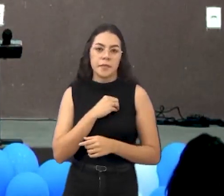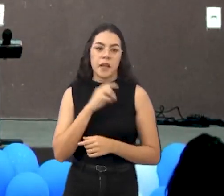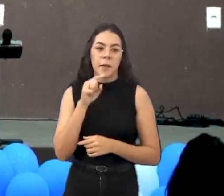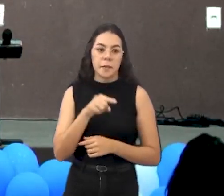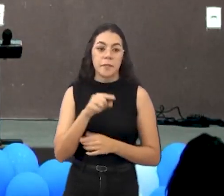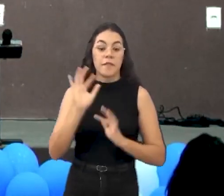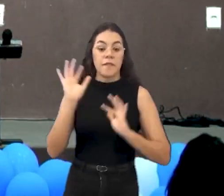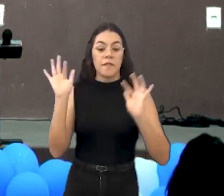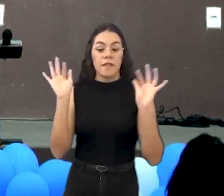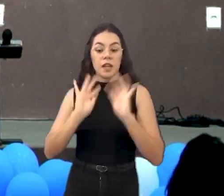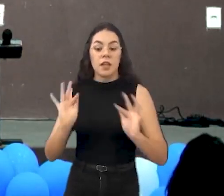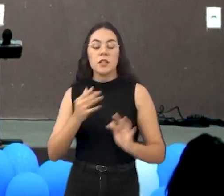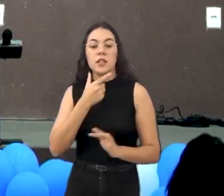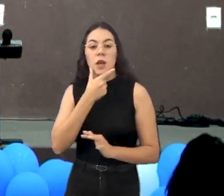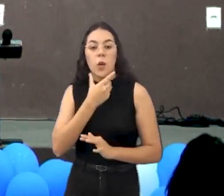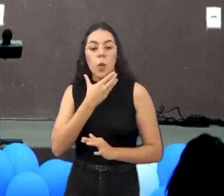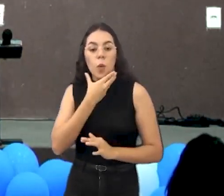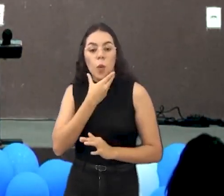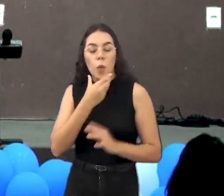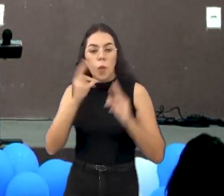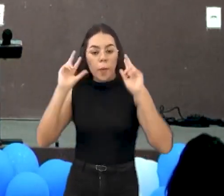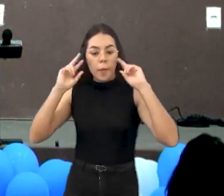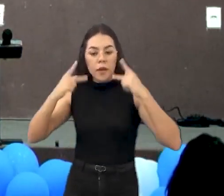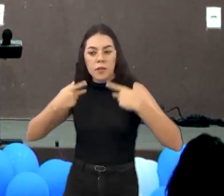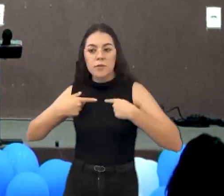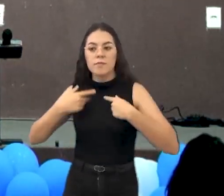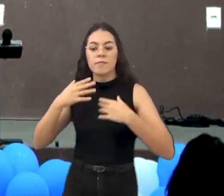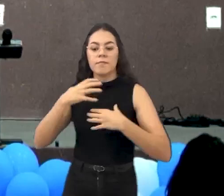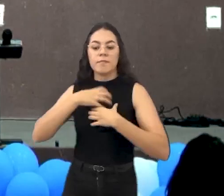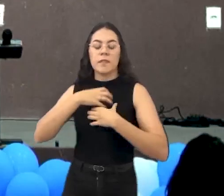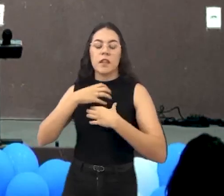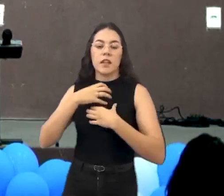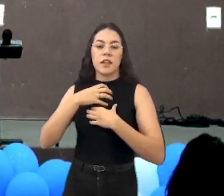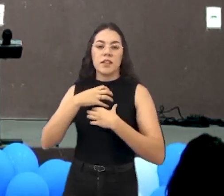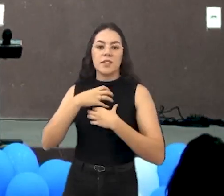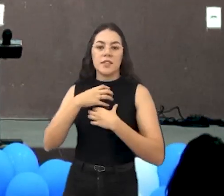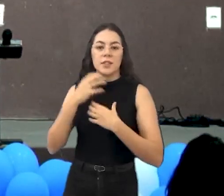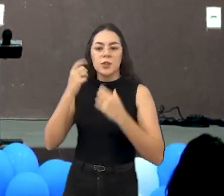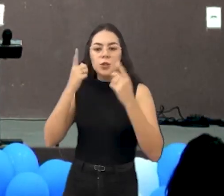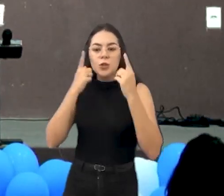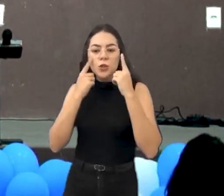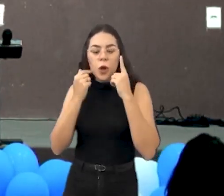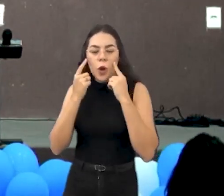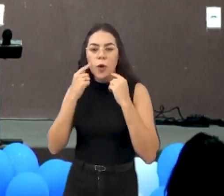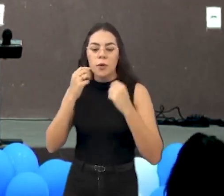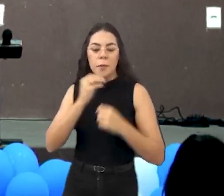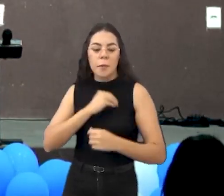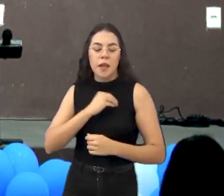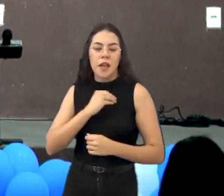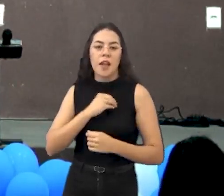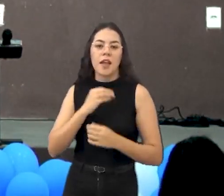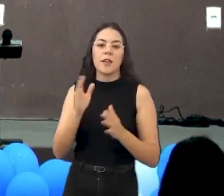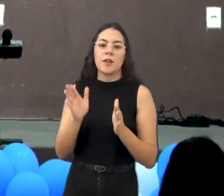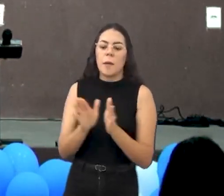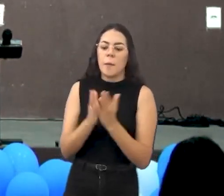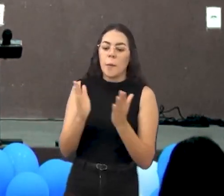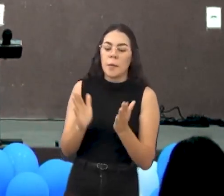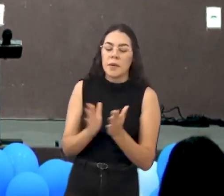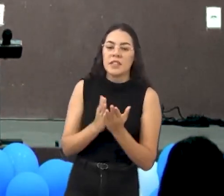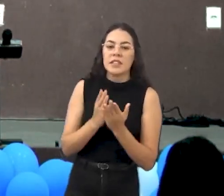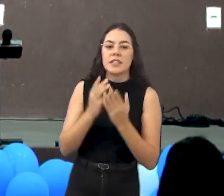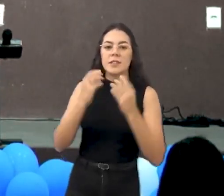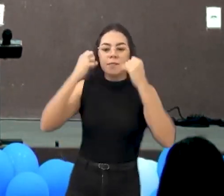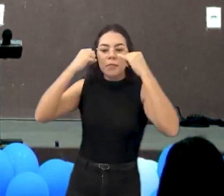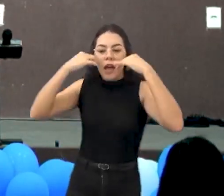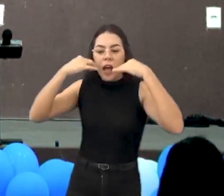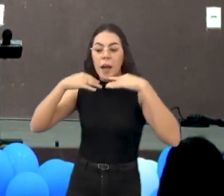Feliz é o homem que descobriu sua carência espiritual, pobreza que leva a chorar por seu pecado, pobreza que leva a chorar e o conduz ao caminho